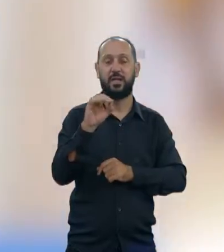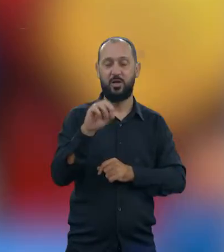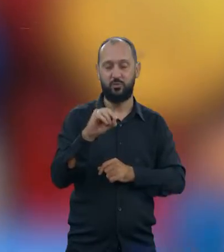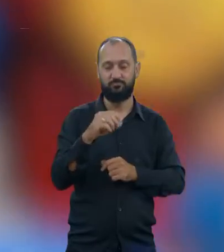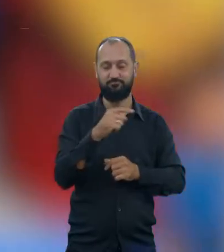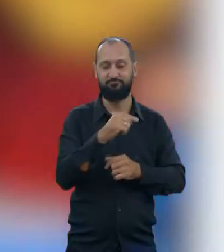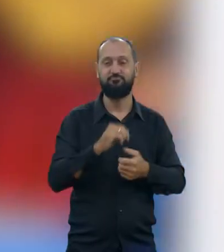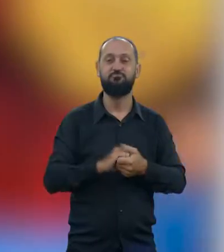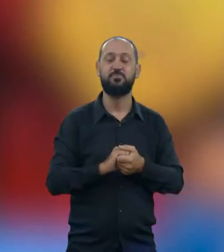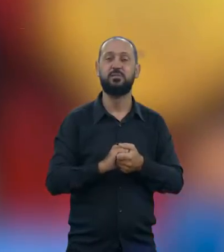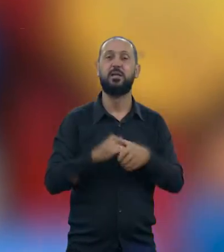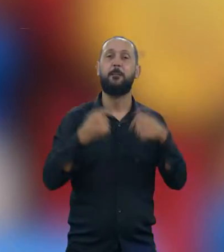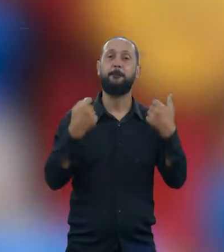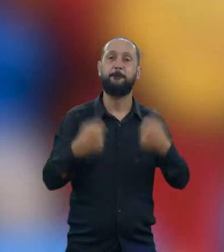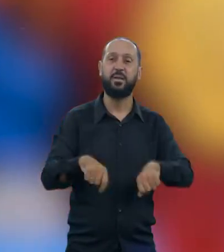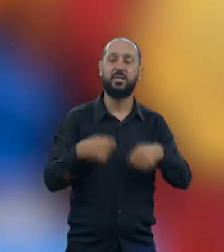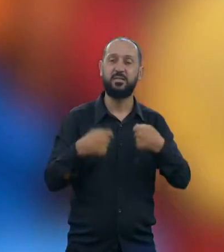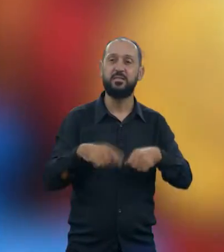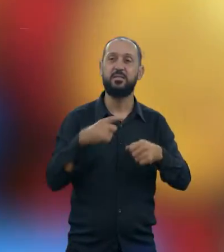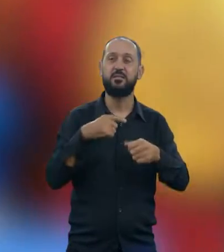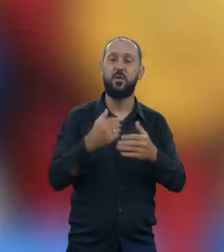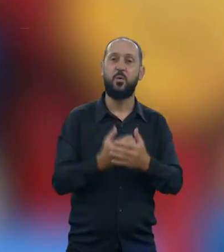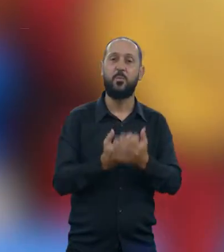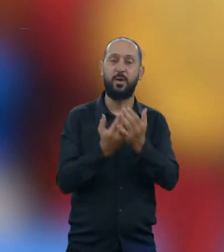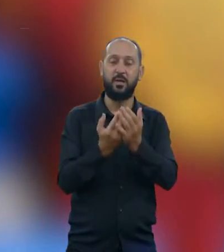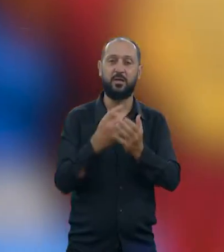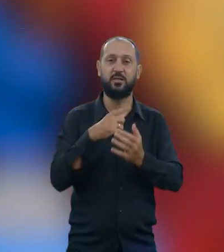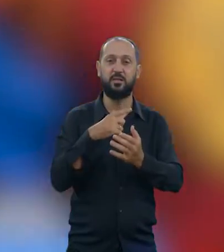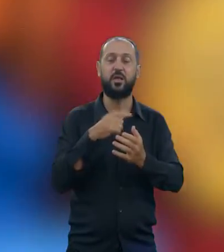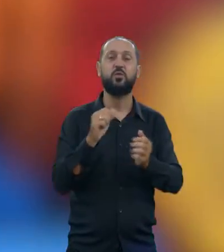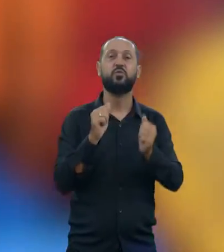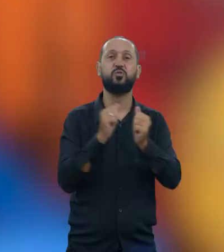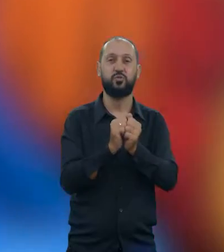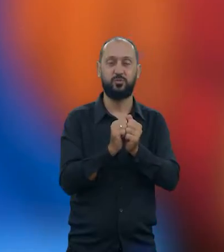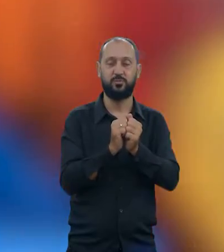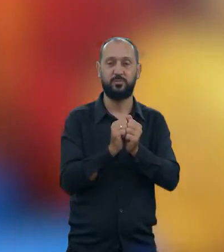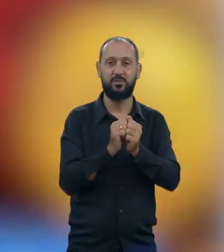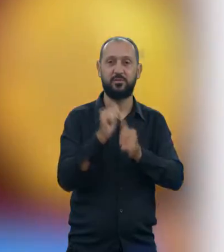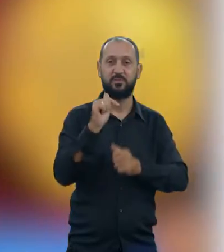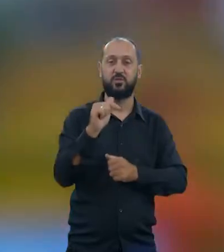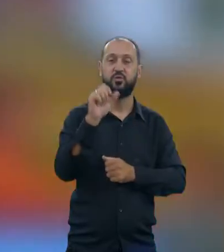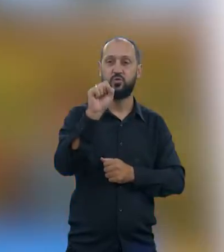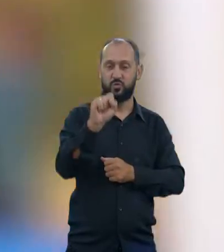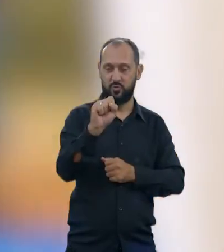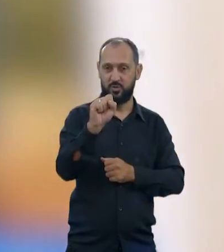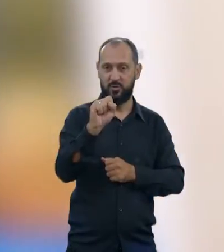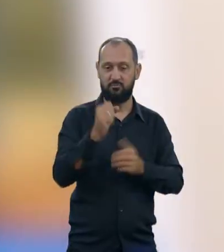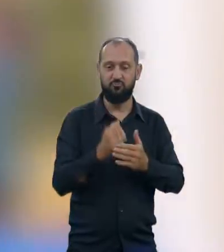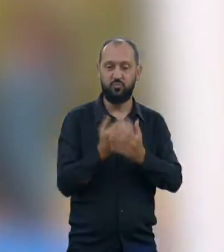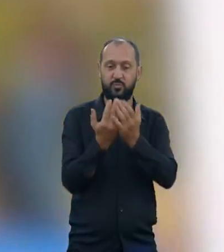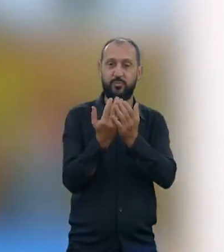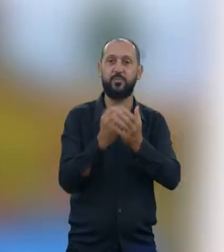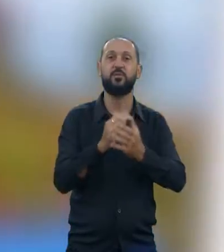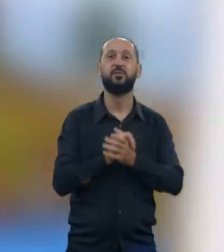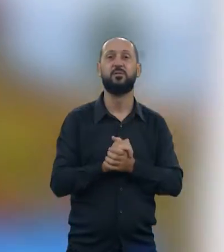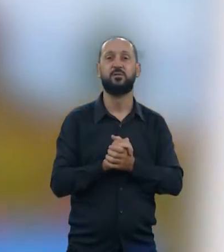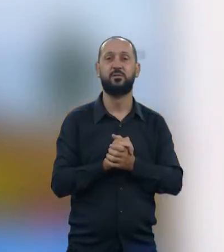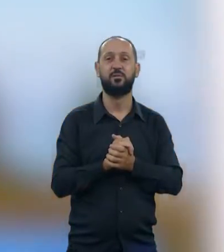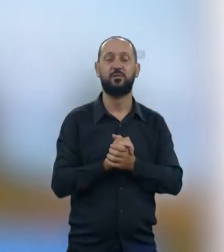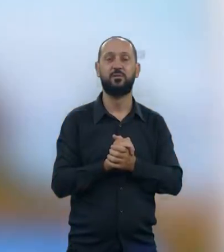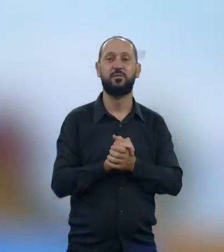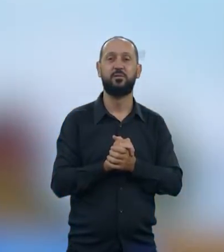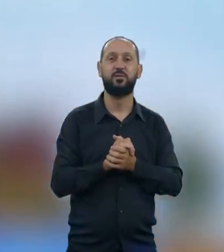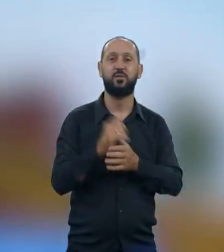tarô. Para ser tarô, precisa ter um baralho composto por 78 cartas. Dessas